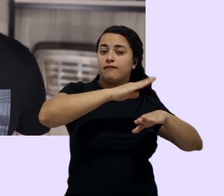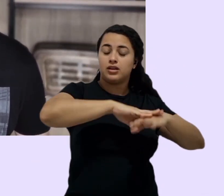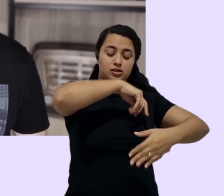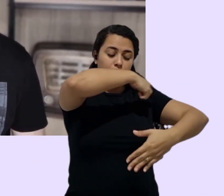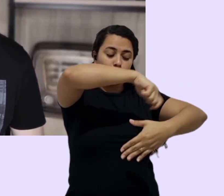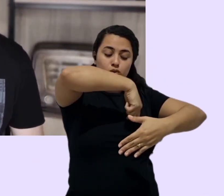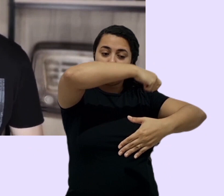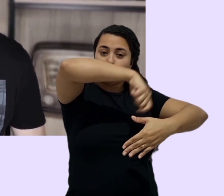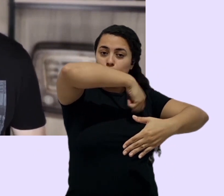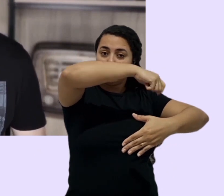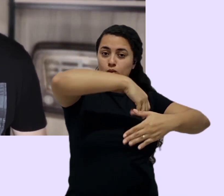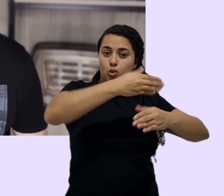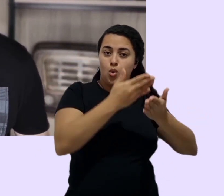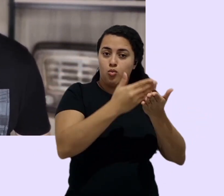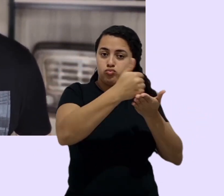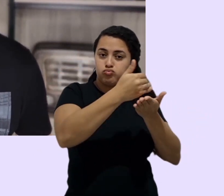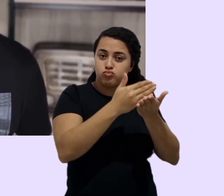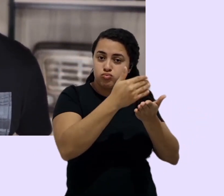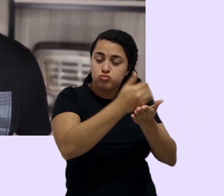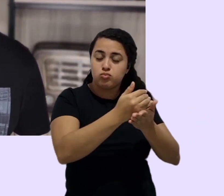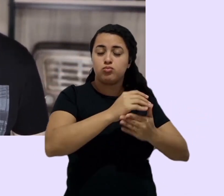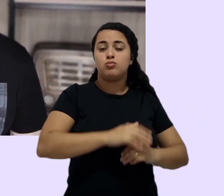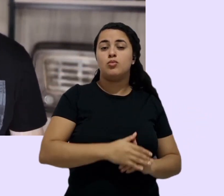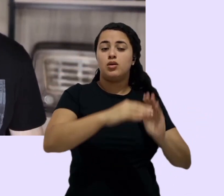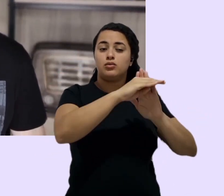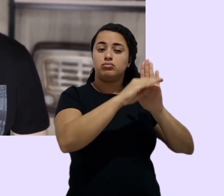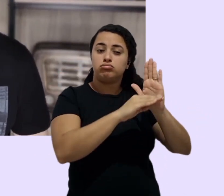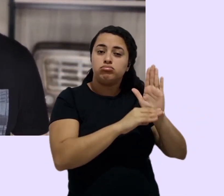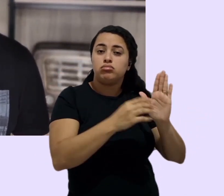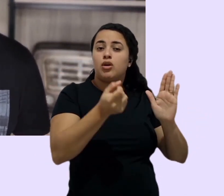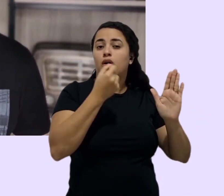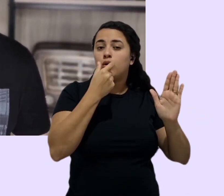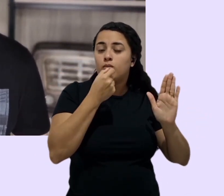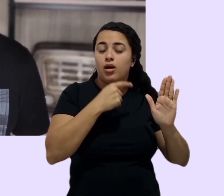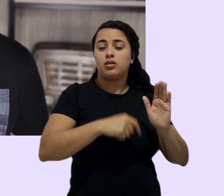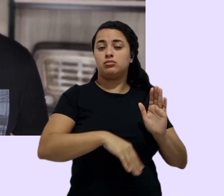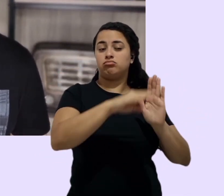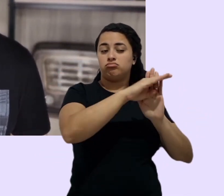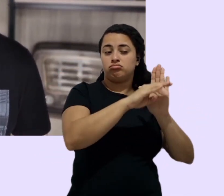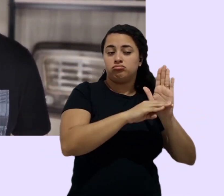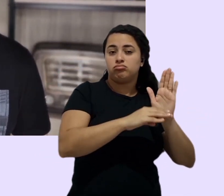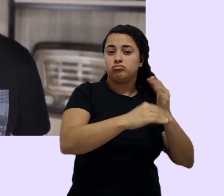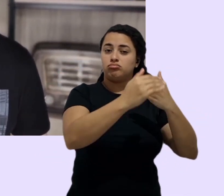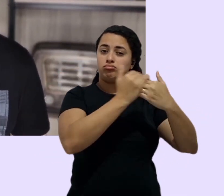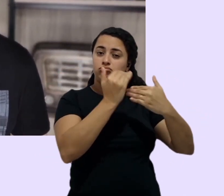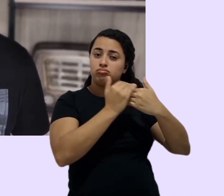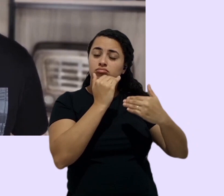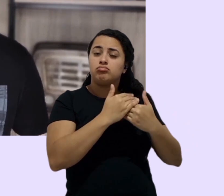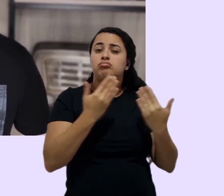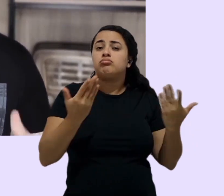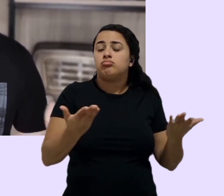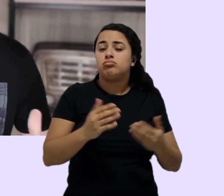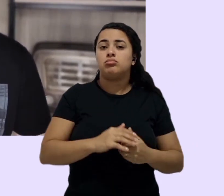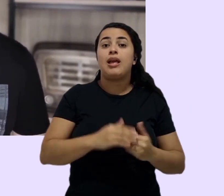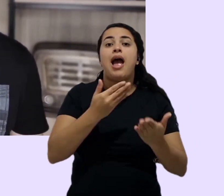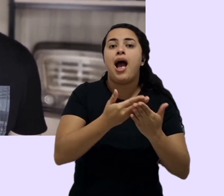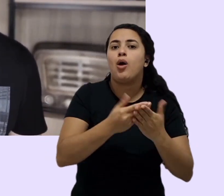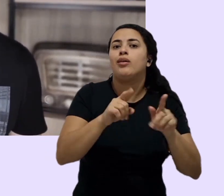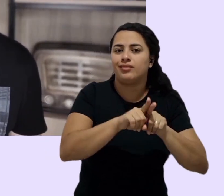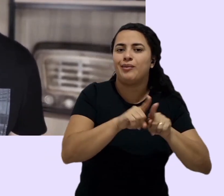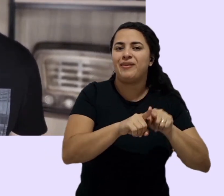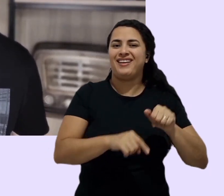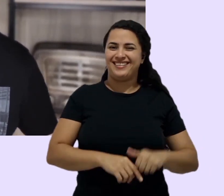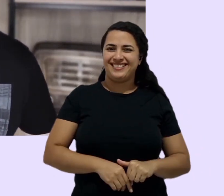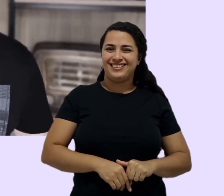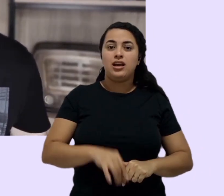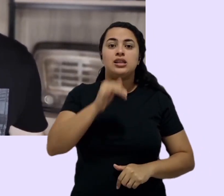bula de remédio, manual de instruções. Uma aula também é texto não literário. Eu não estou agora falando aqui com